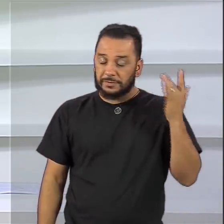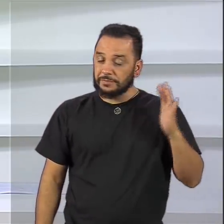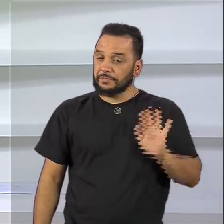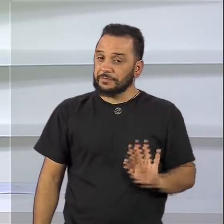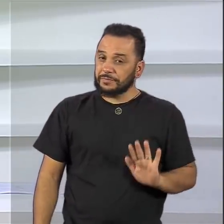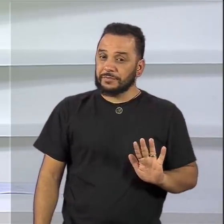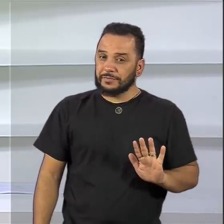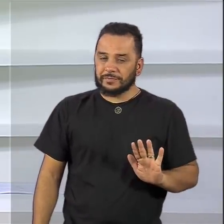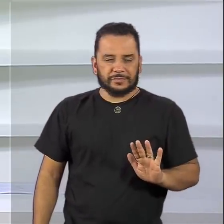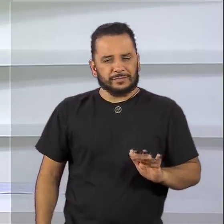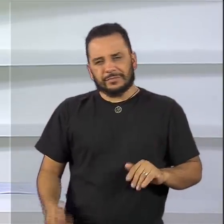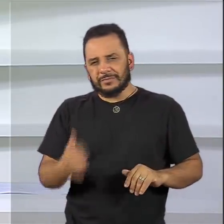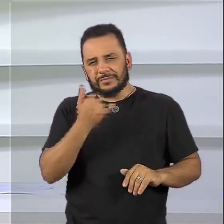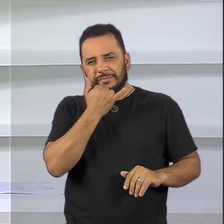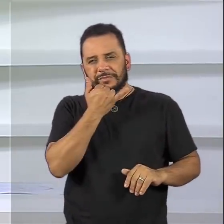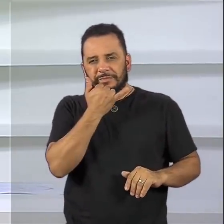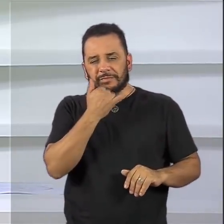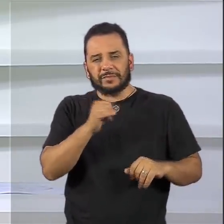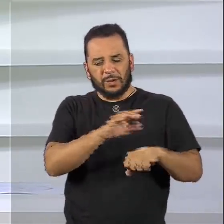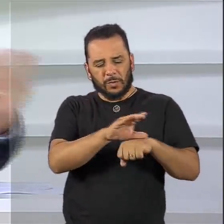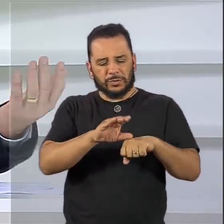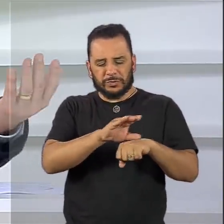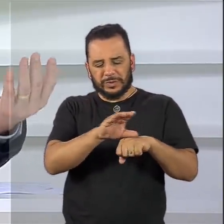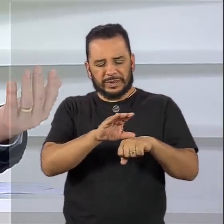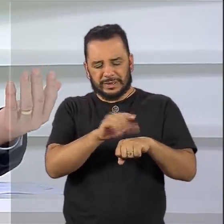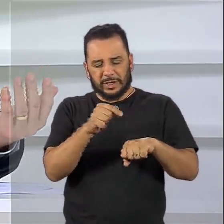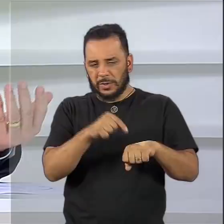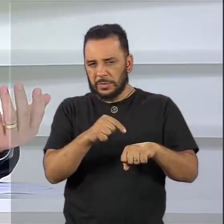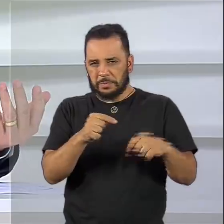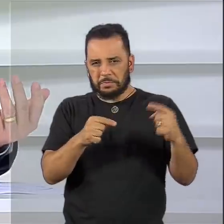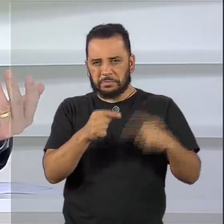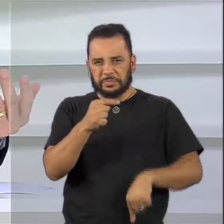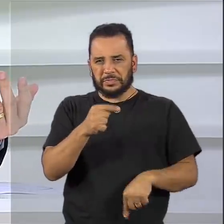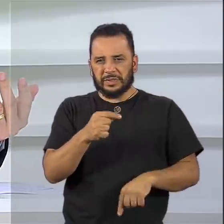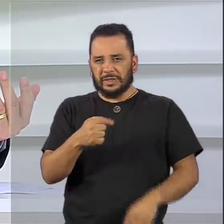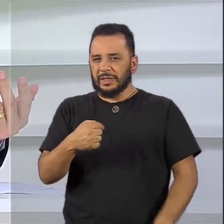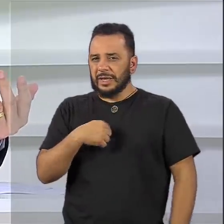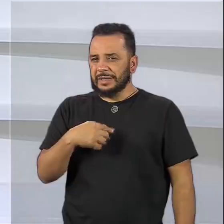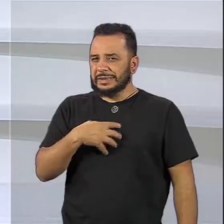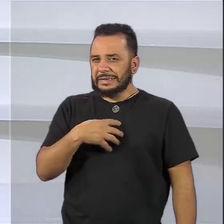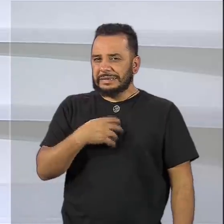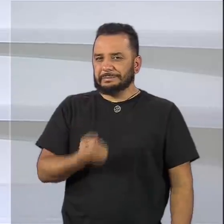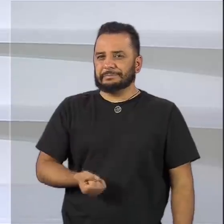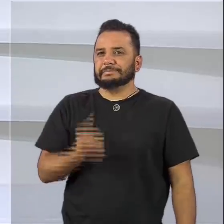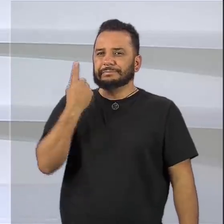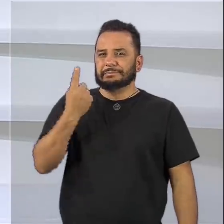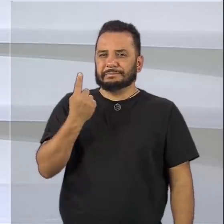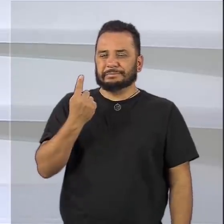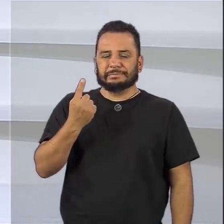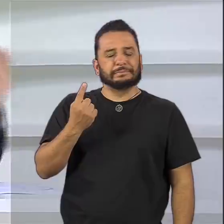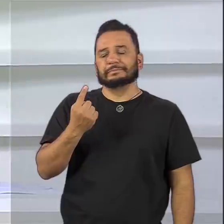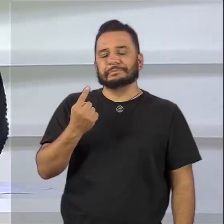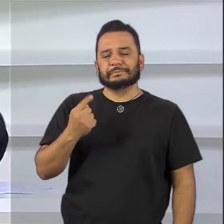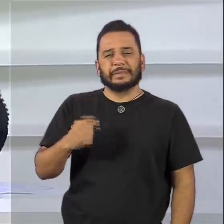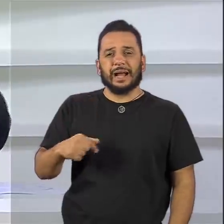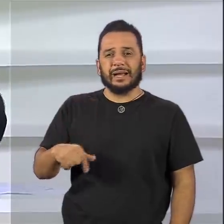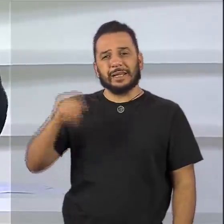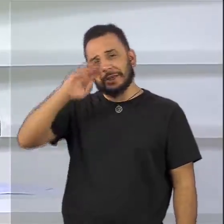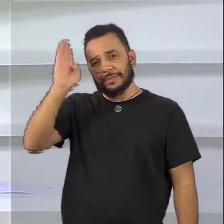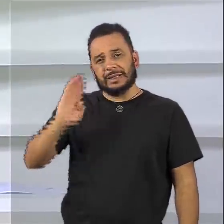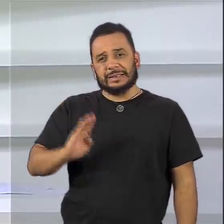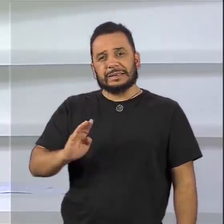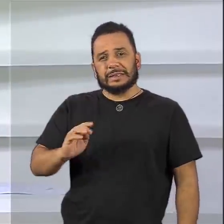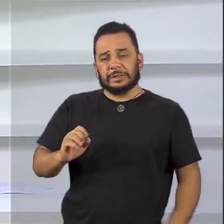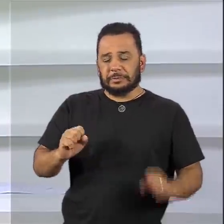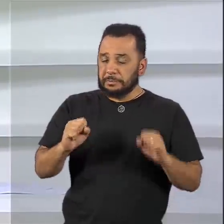Constitucionalmente, isso é uma coisa muito estranha, né? Quer dizer, é uma novidade para o brasileiro. O brasileiro vai votar, ele vai poder levar